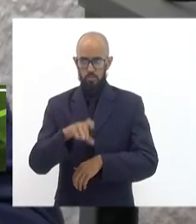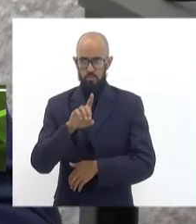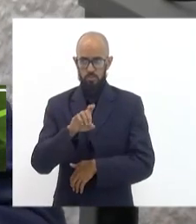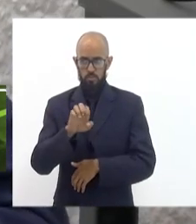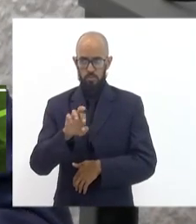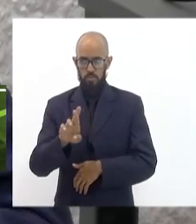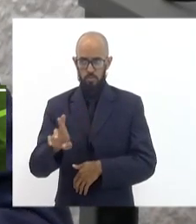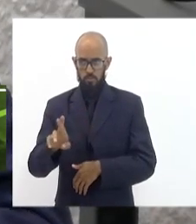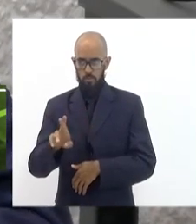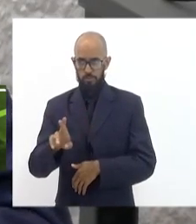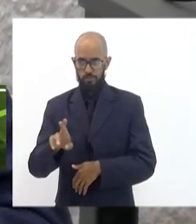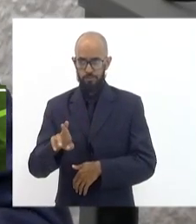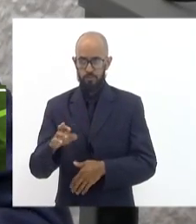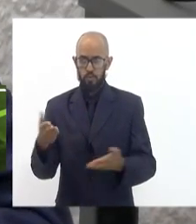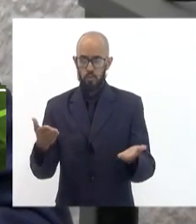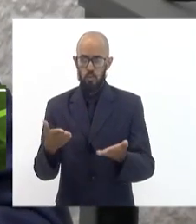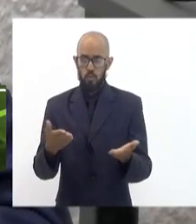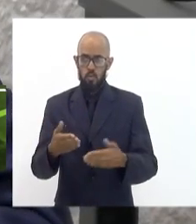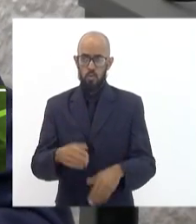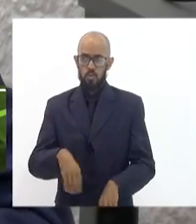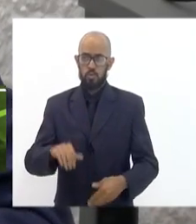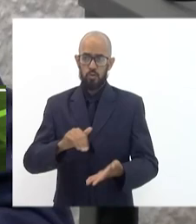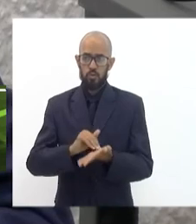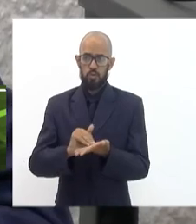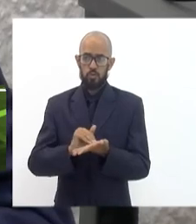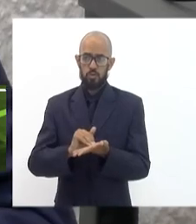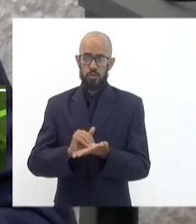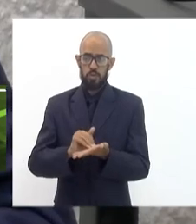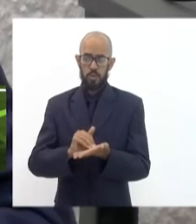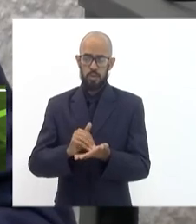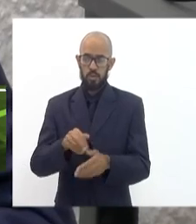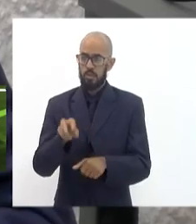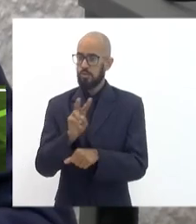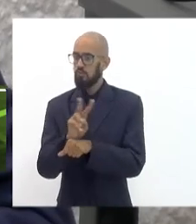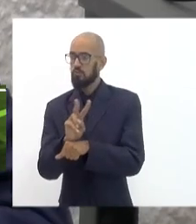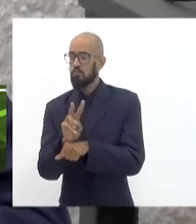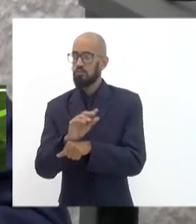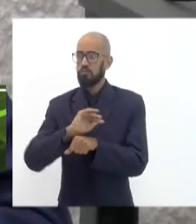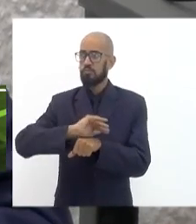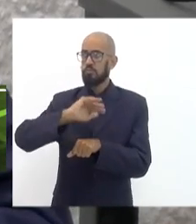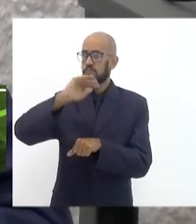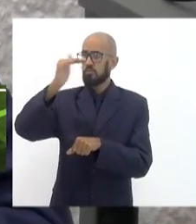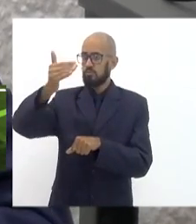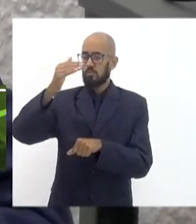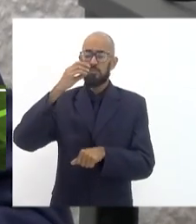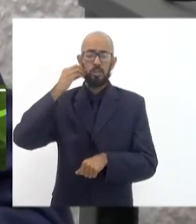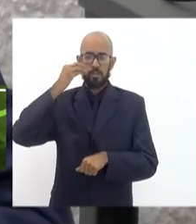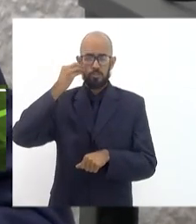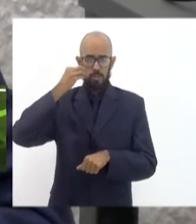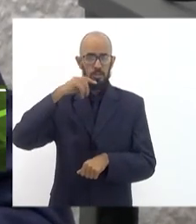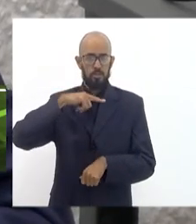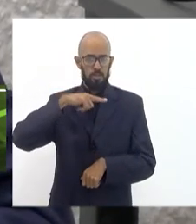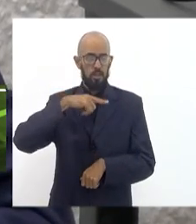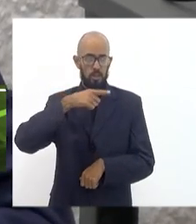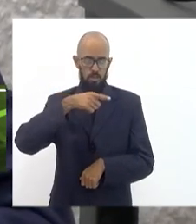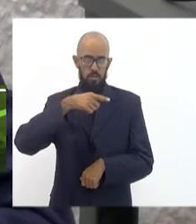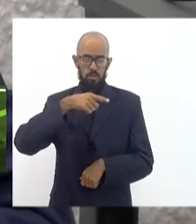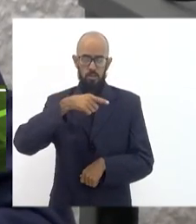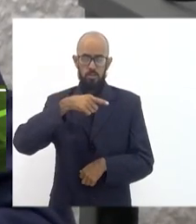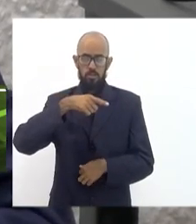hoje por exemplo é nosso superintendente de encostas nessa área Ele tem muita experiência e a